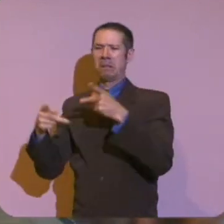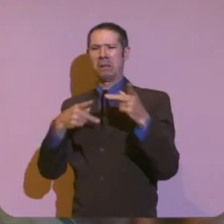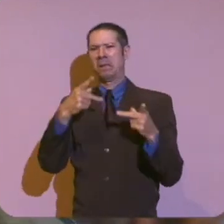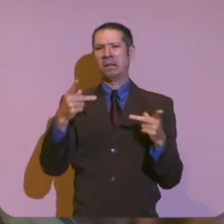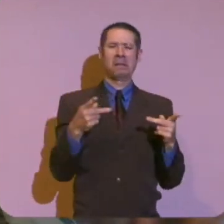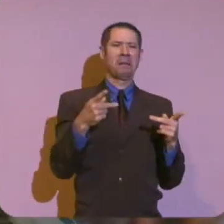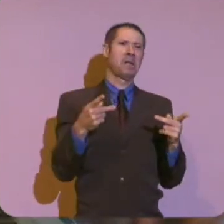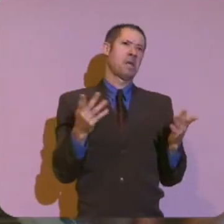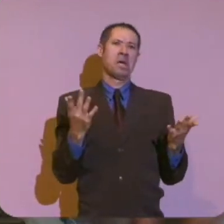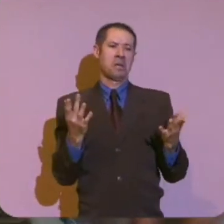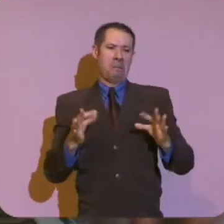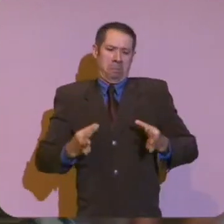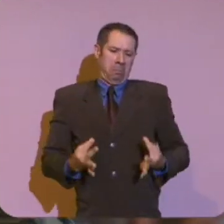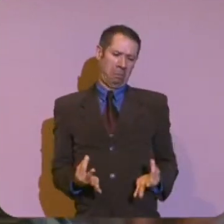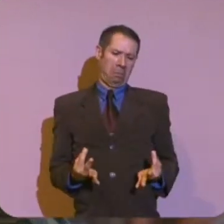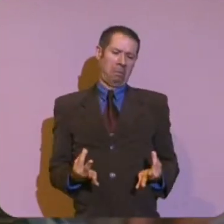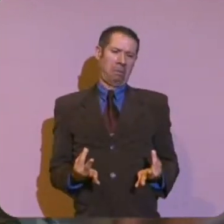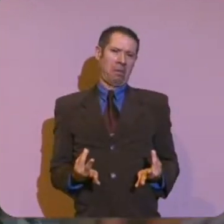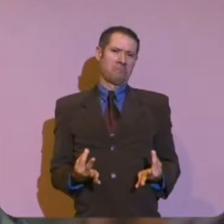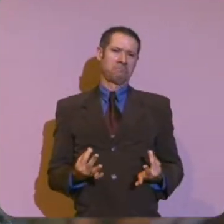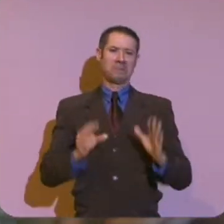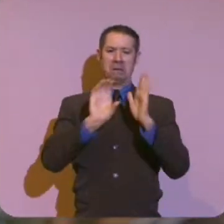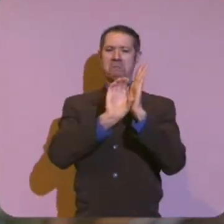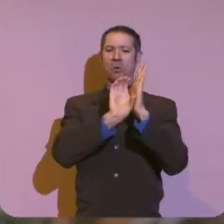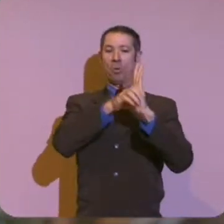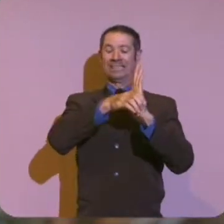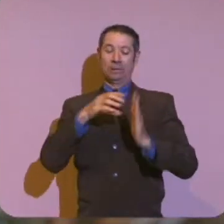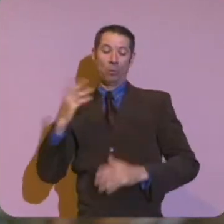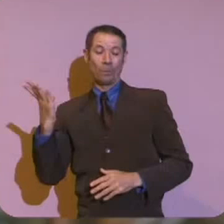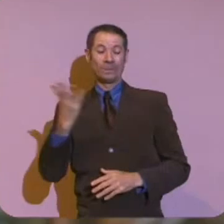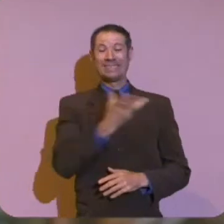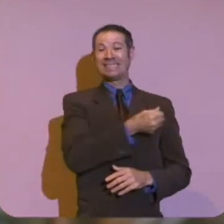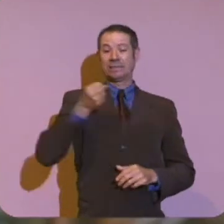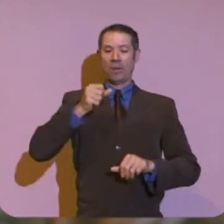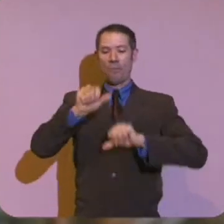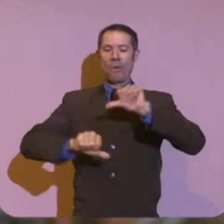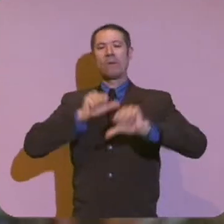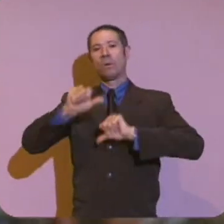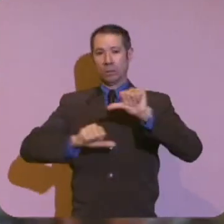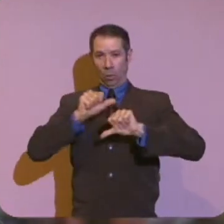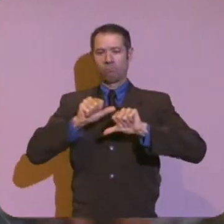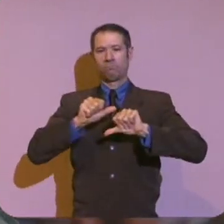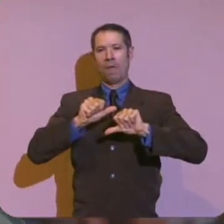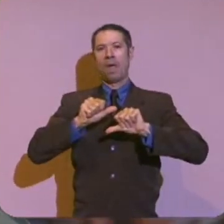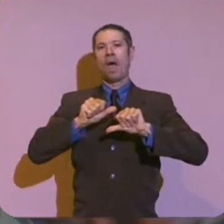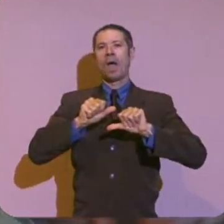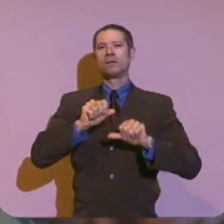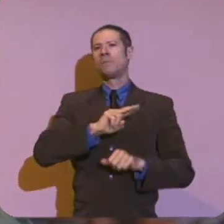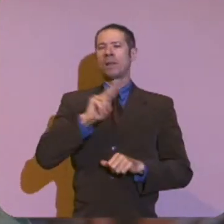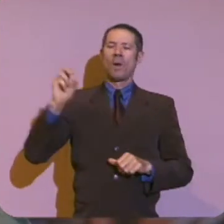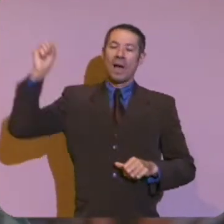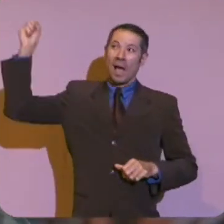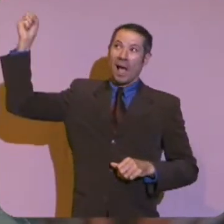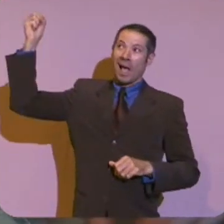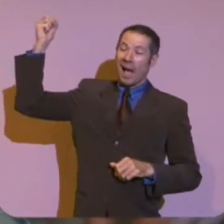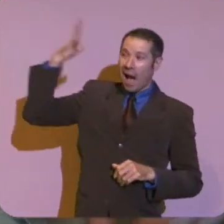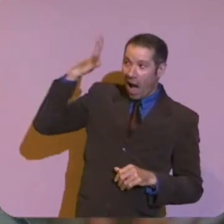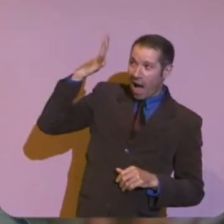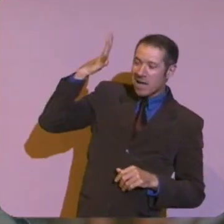karma, mas há um conceito salvador e transformador chamado graça